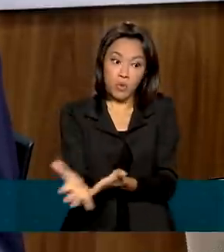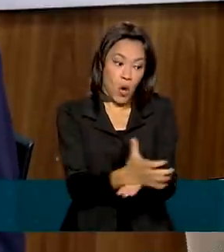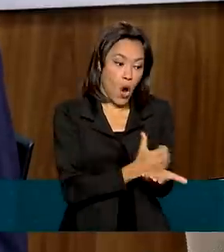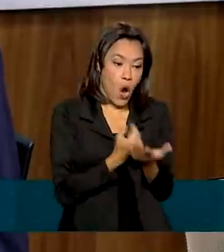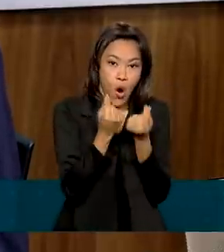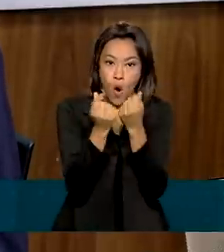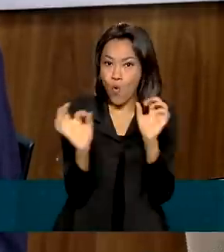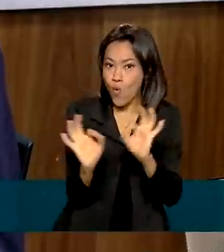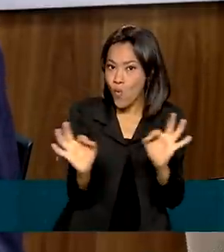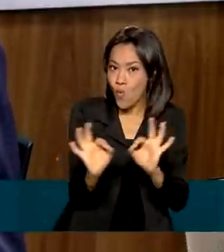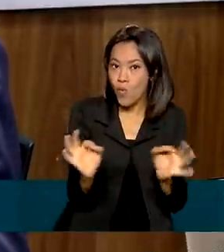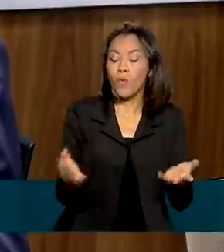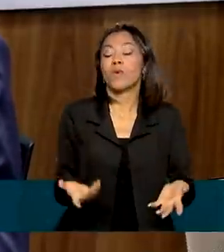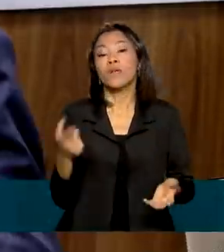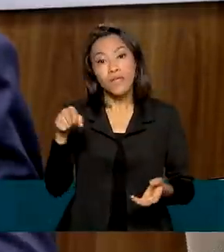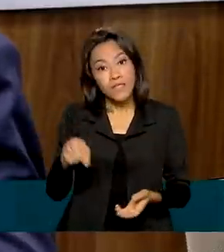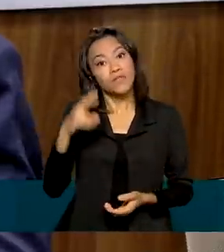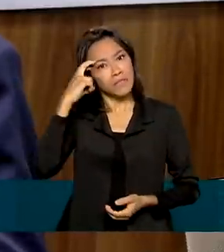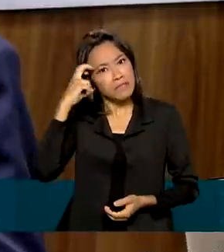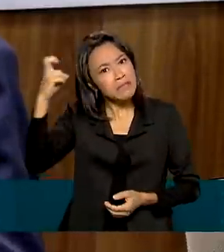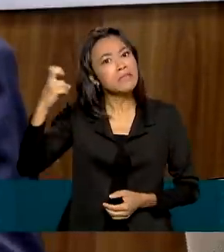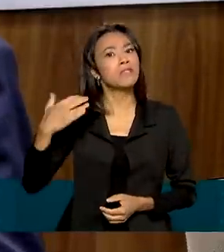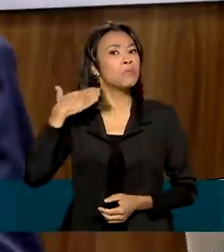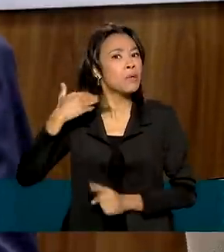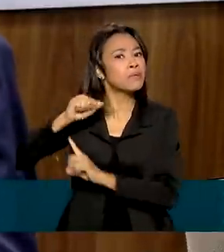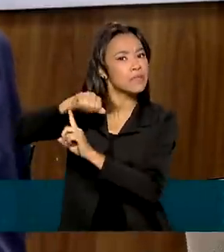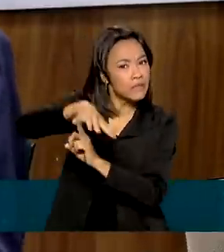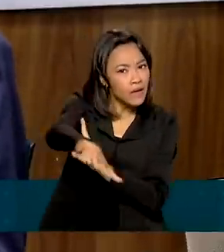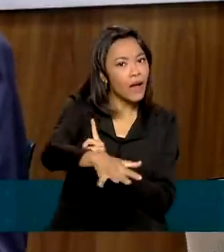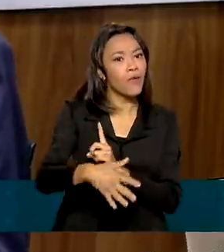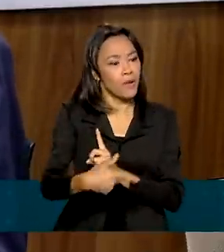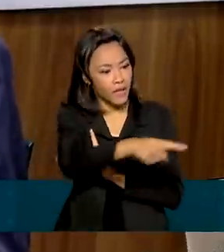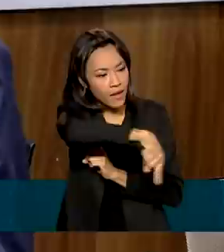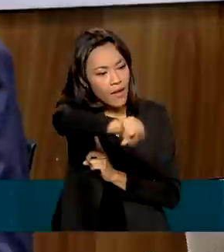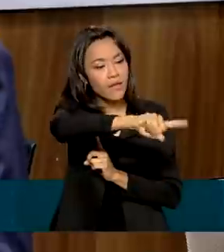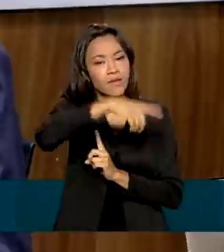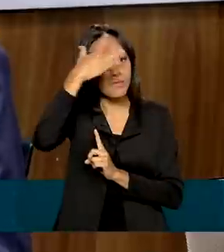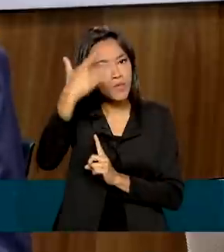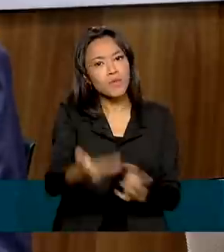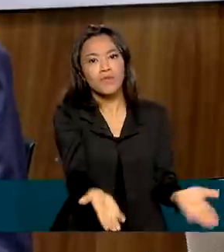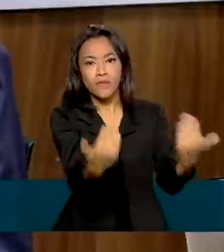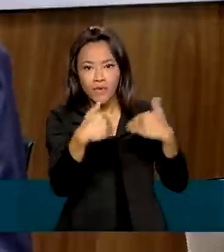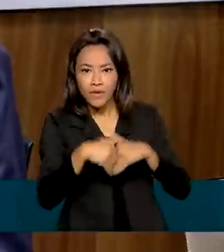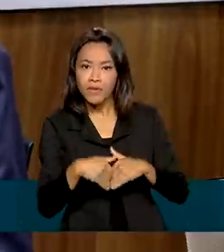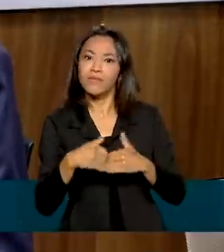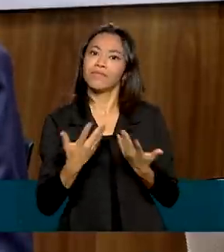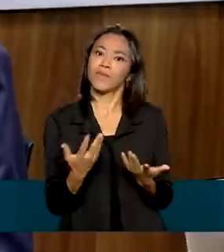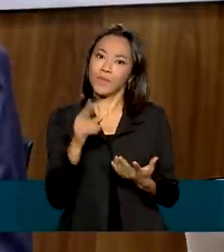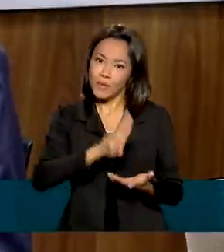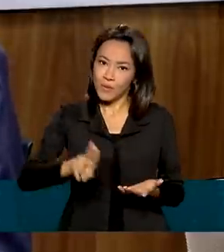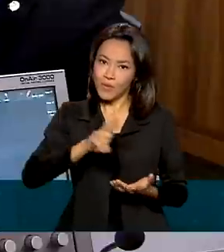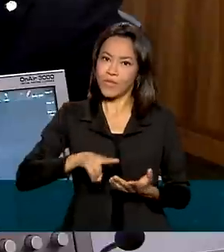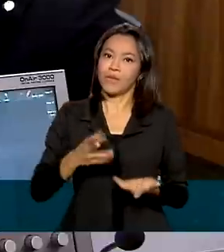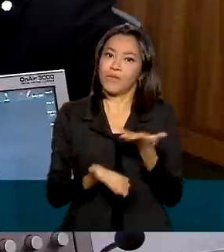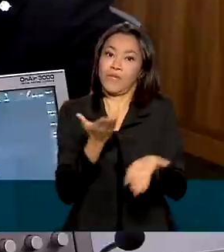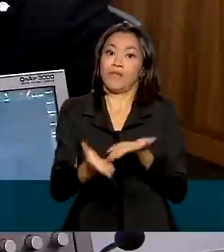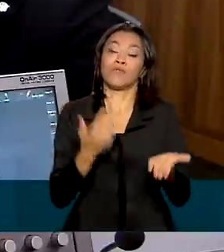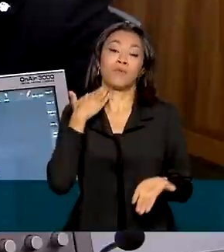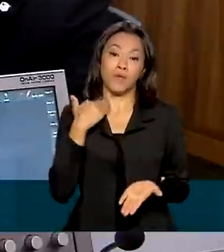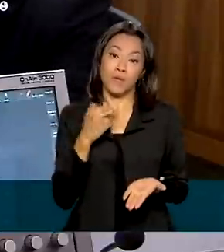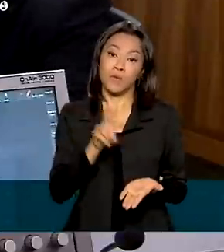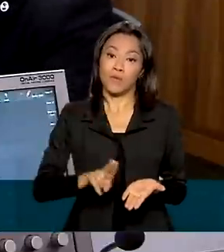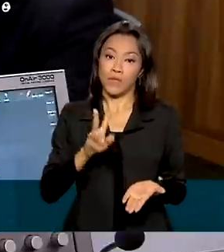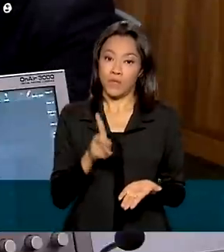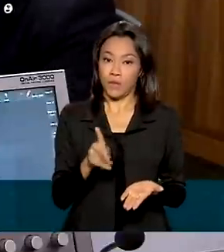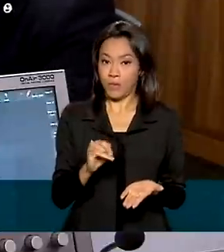do Banco Central de trazer esse pessoal para dentro dos bancos através do fixo a presidente o governo